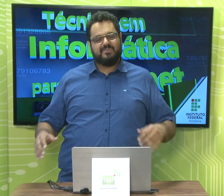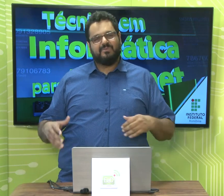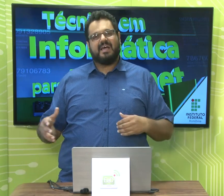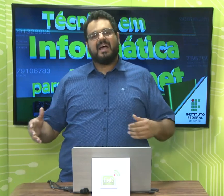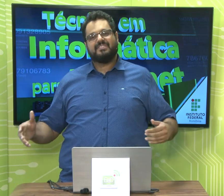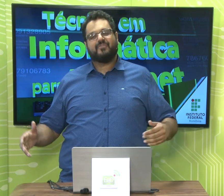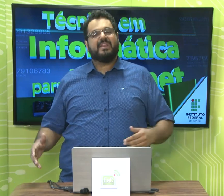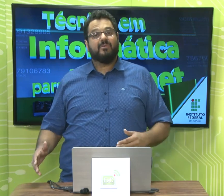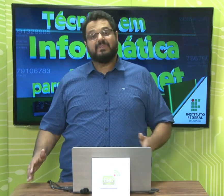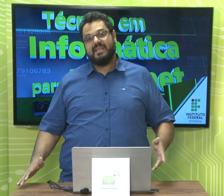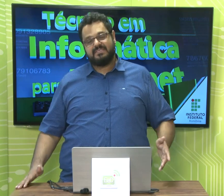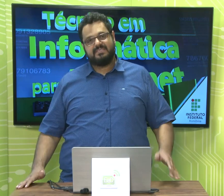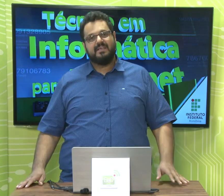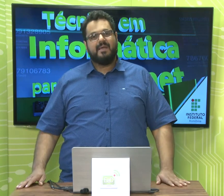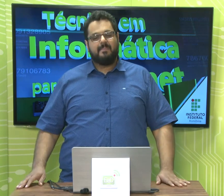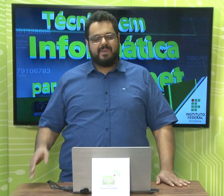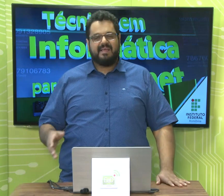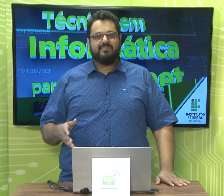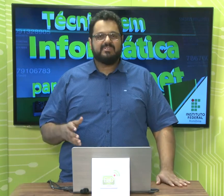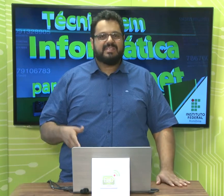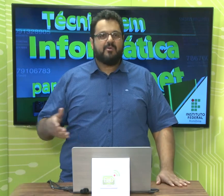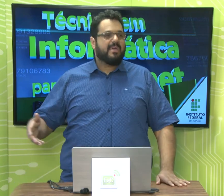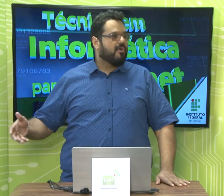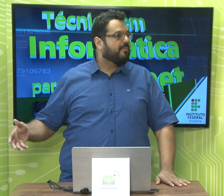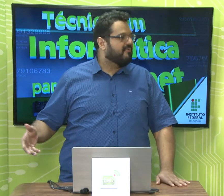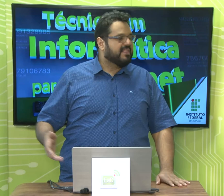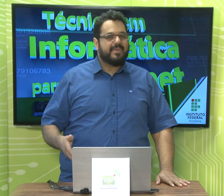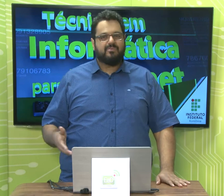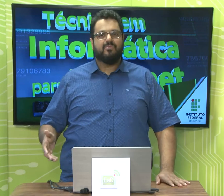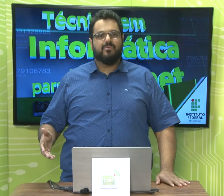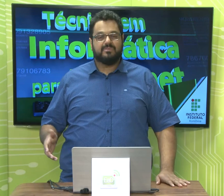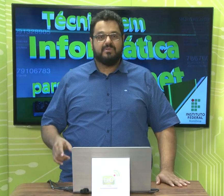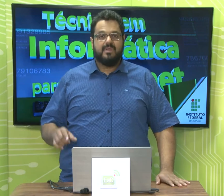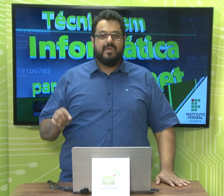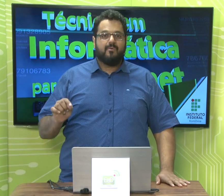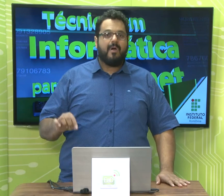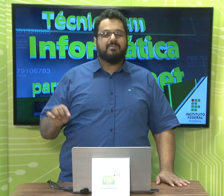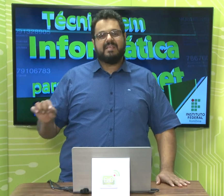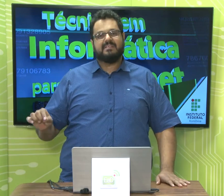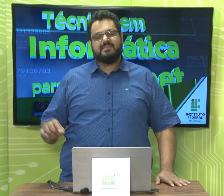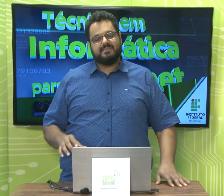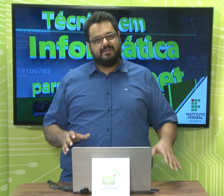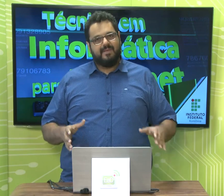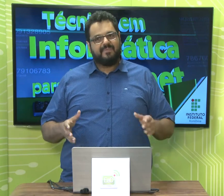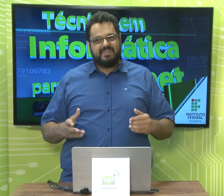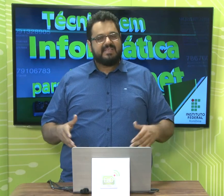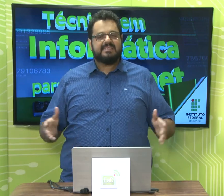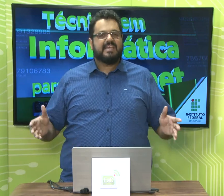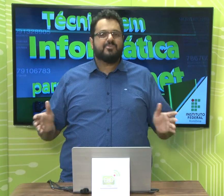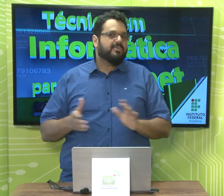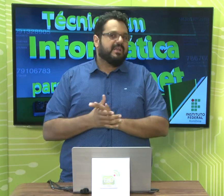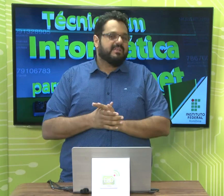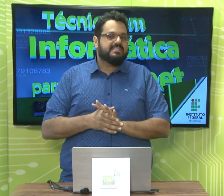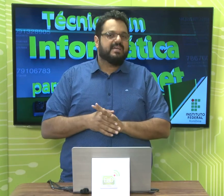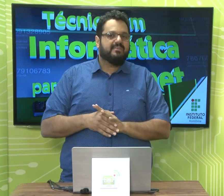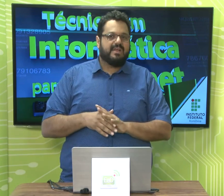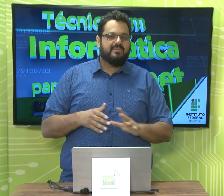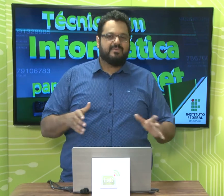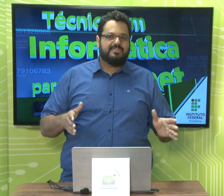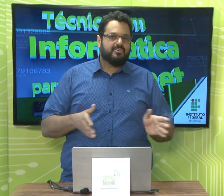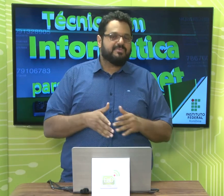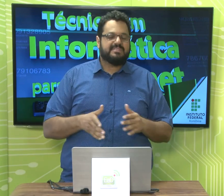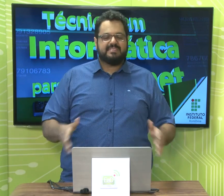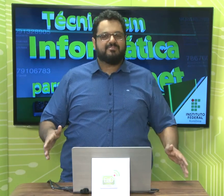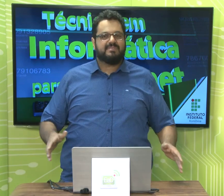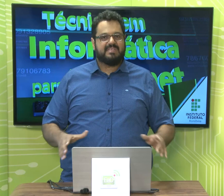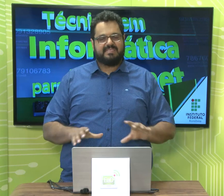venham estudar, adquirir um desses, para você ter um melhor aproveitamento no curso. Qual desses? O que seja o modelo desse ano, né, no,